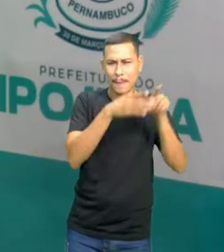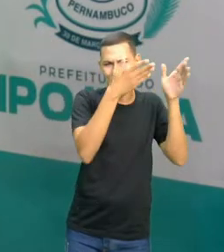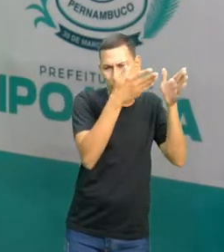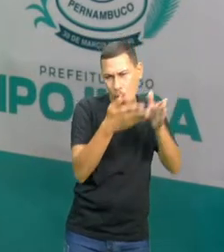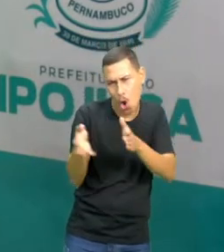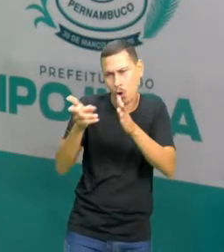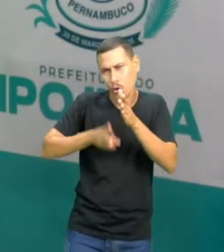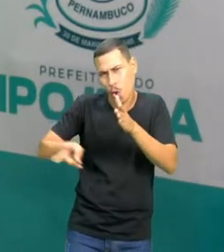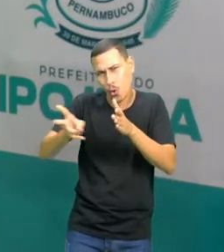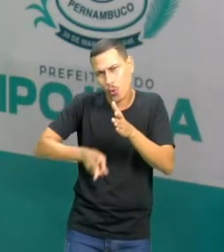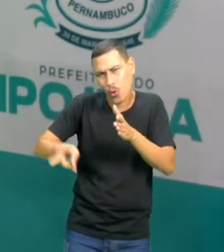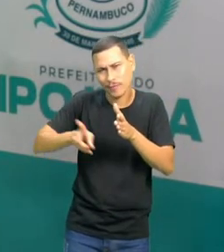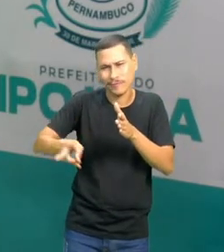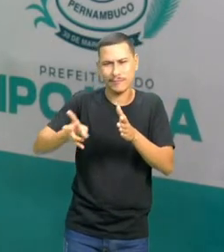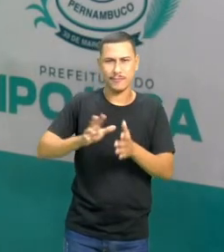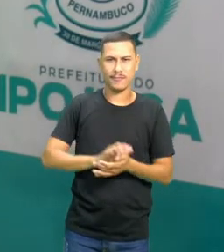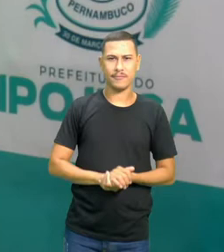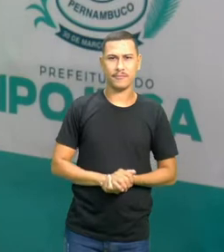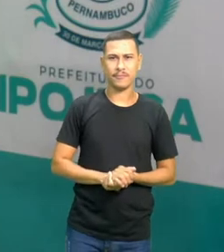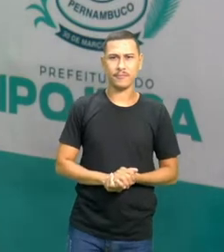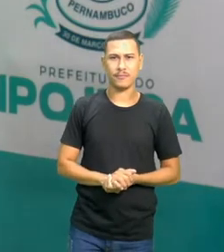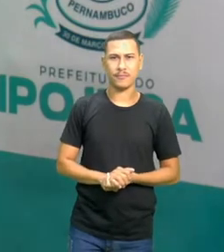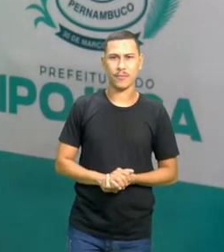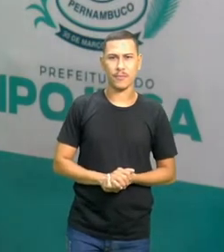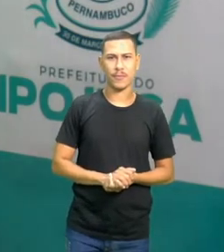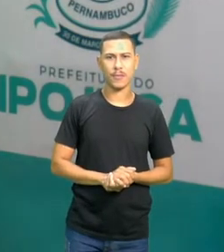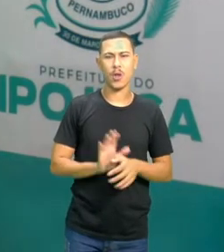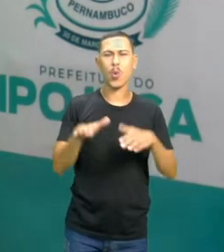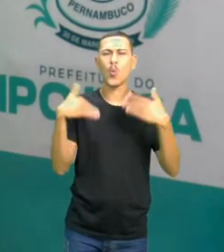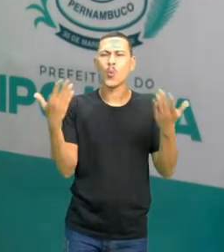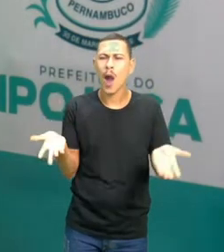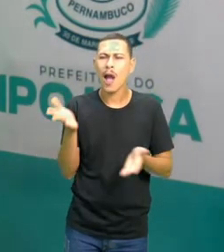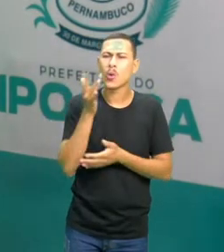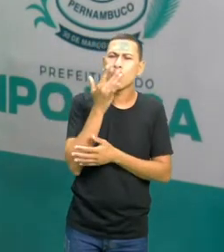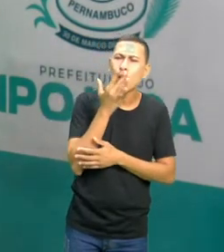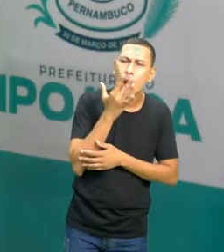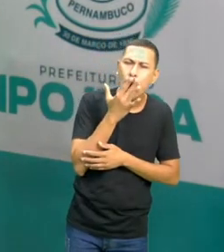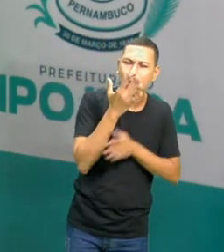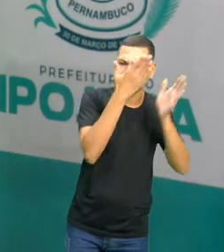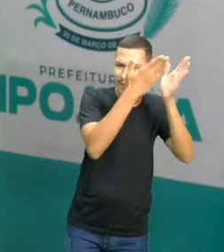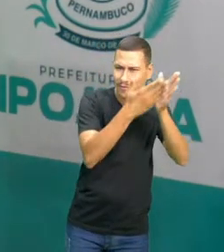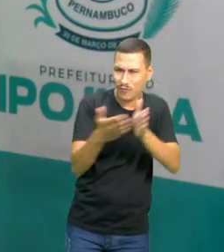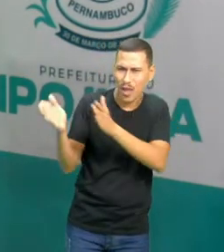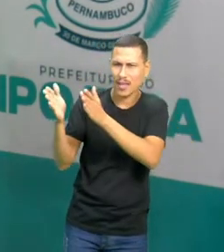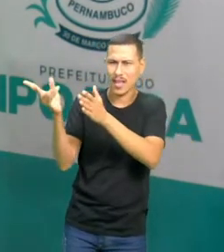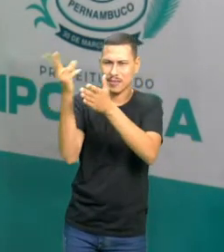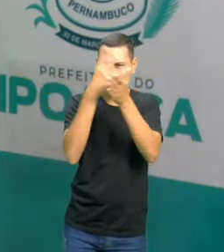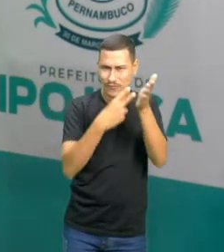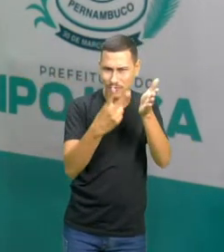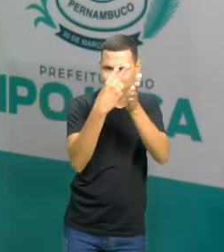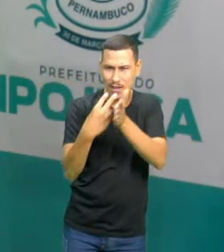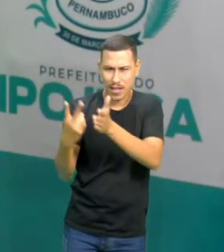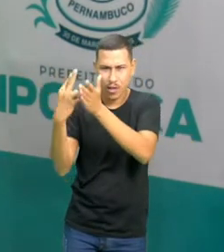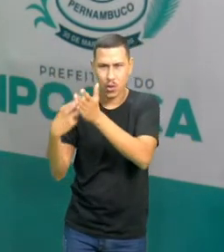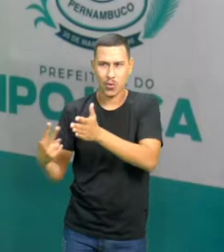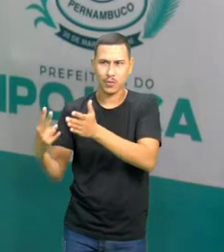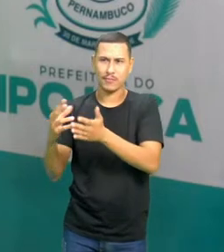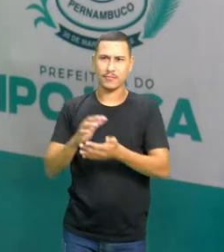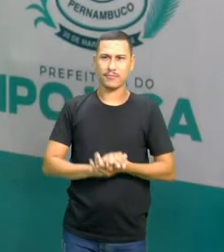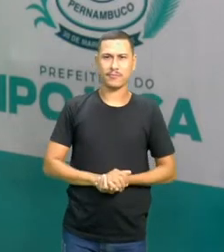continuidade à sequência. Quais são as próximas cores da sequência de figuras?